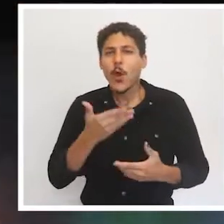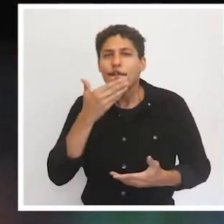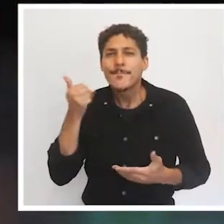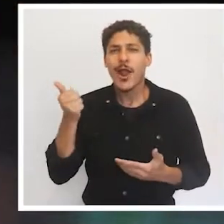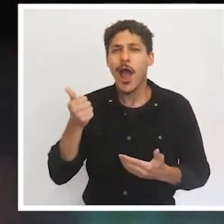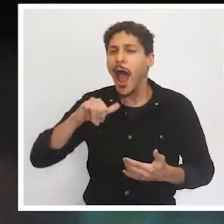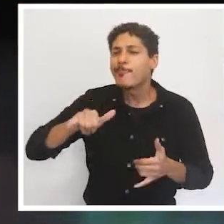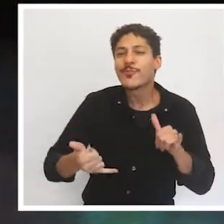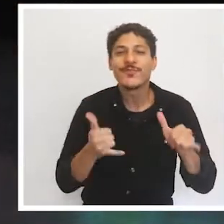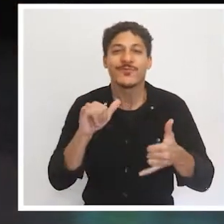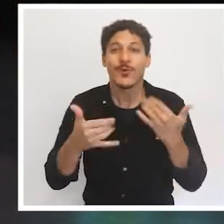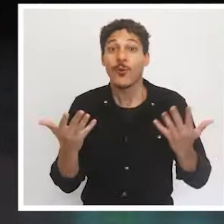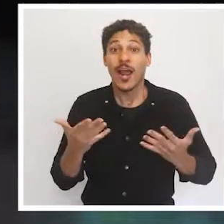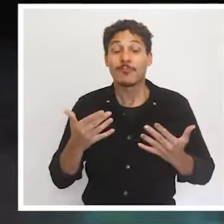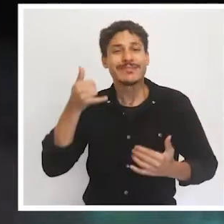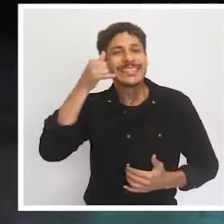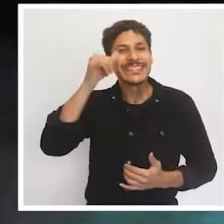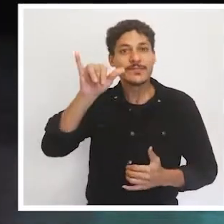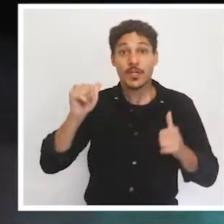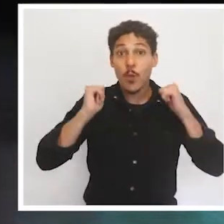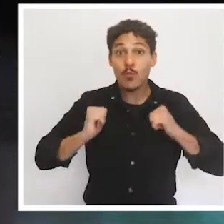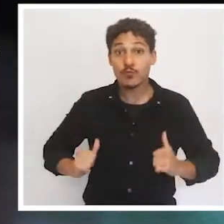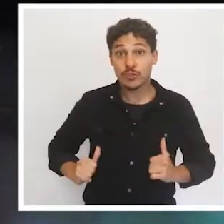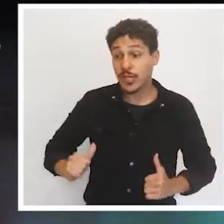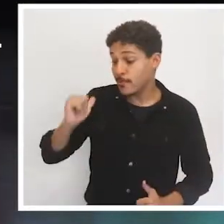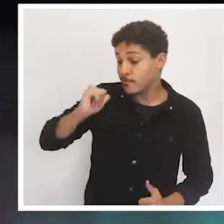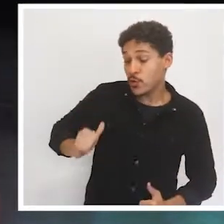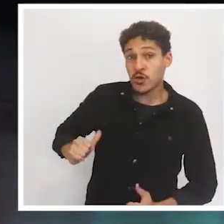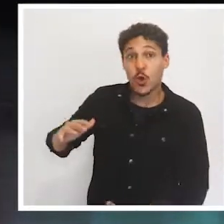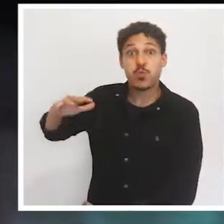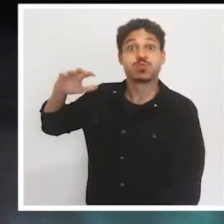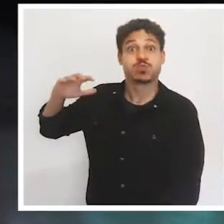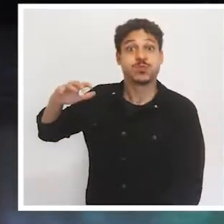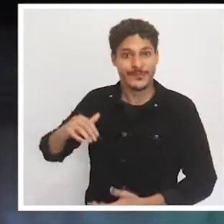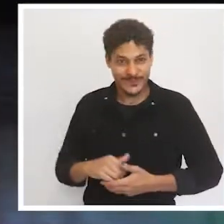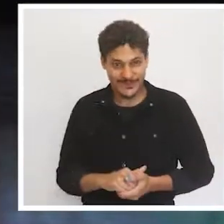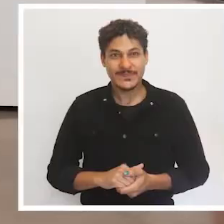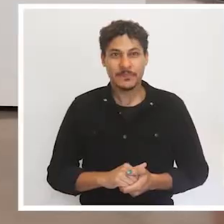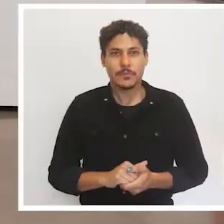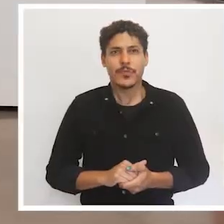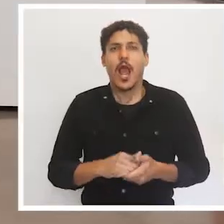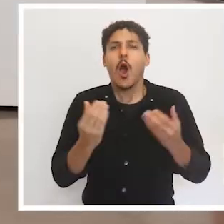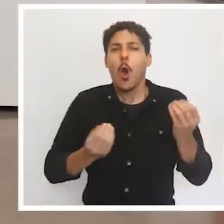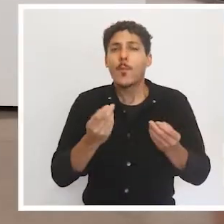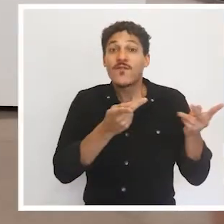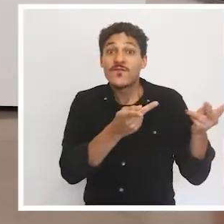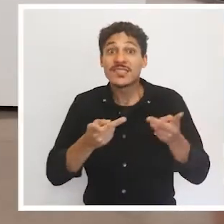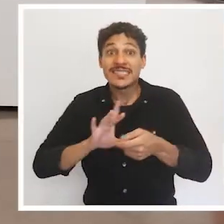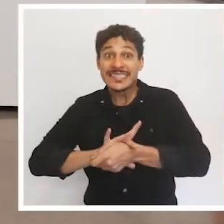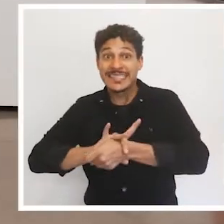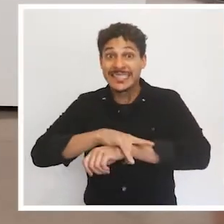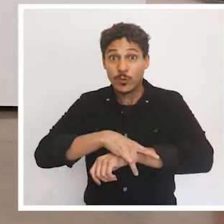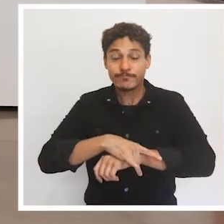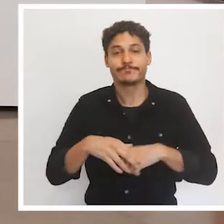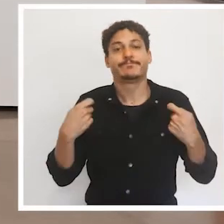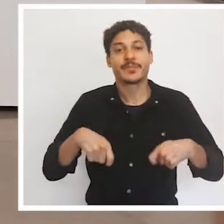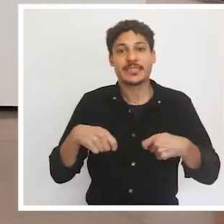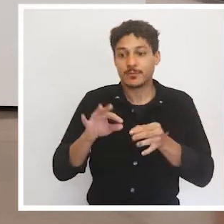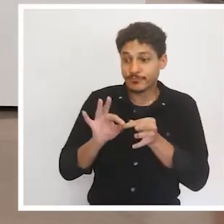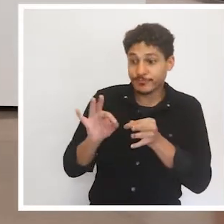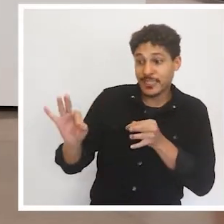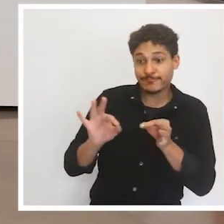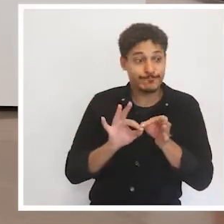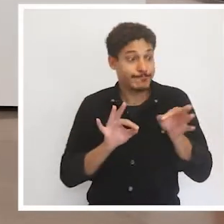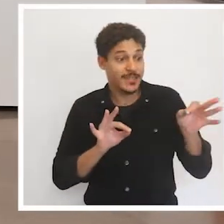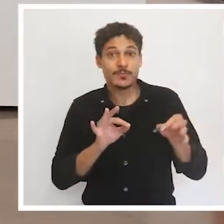Para um melhor aproveitamento, evite trazer bolsas ou mochilas grandes. Para uma visita segura, mantenha o distanciamento